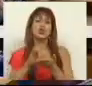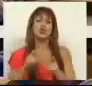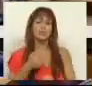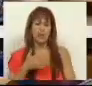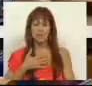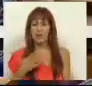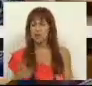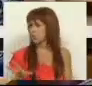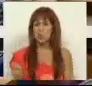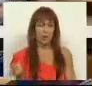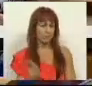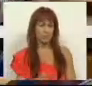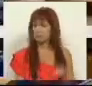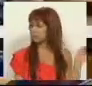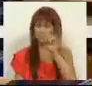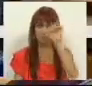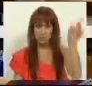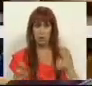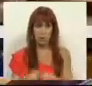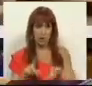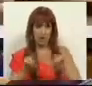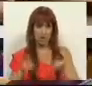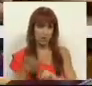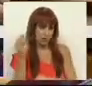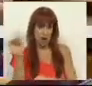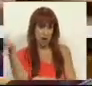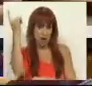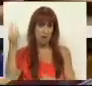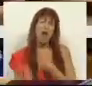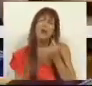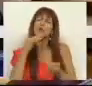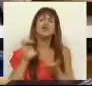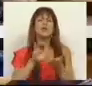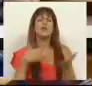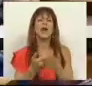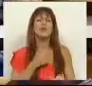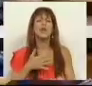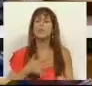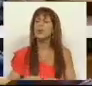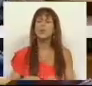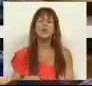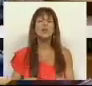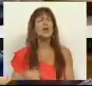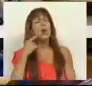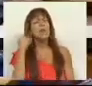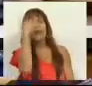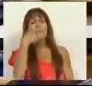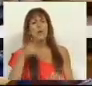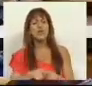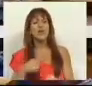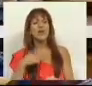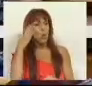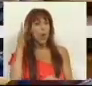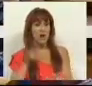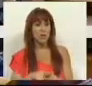às empresas, que nunca chega àquilo que chega aos bancos, claro, mas de algum crédito às empresas. E os Verdes costumam usar esta imagem que eu